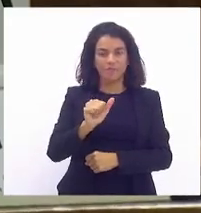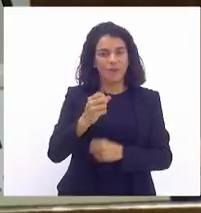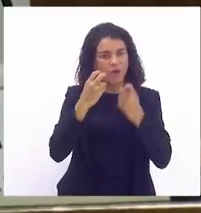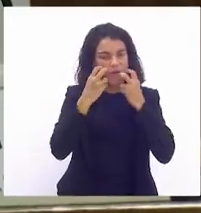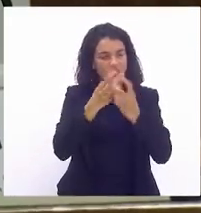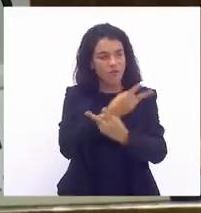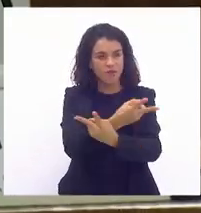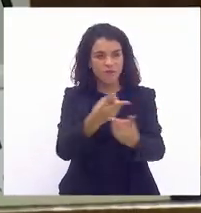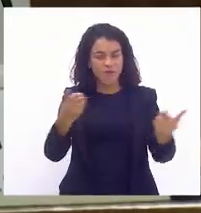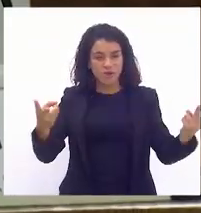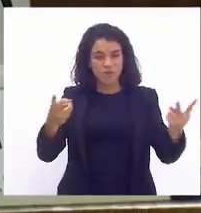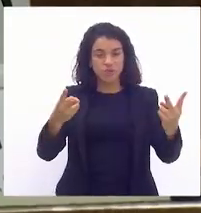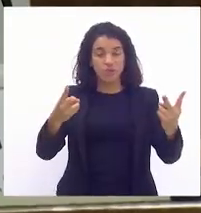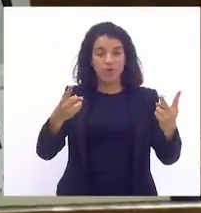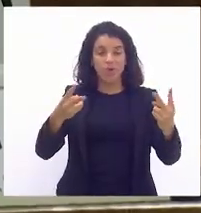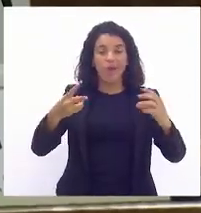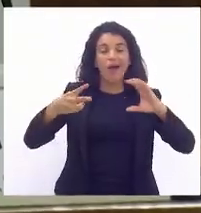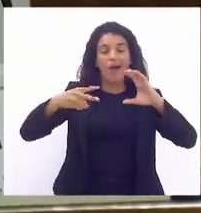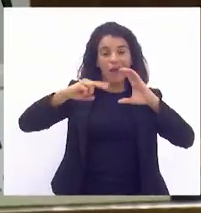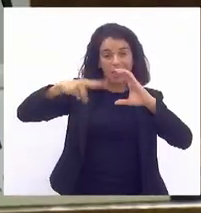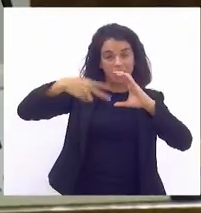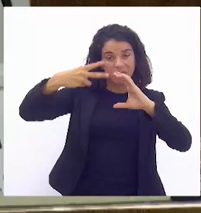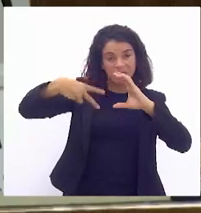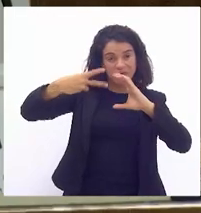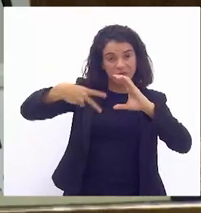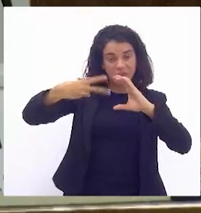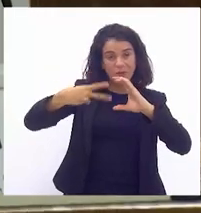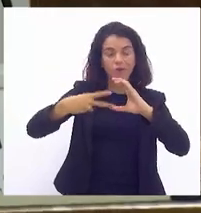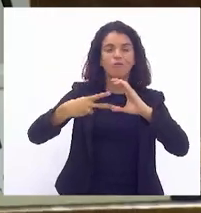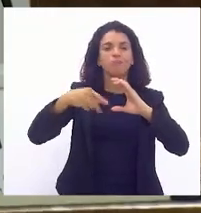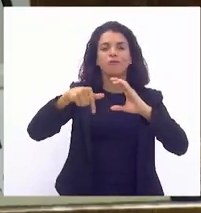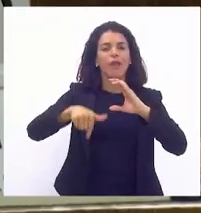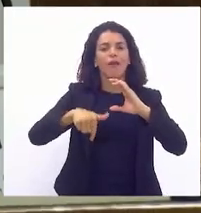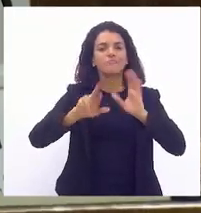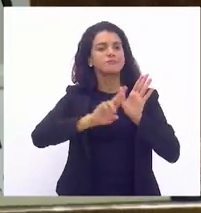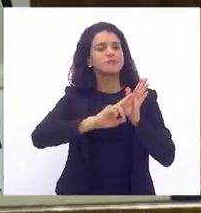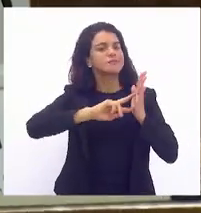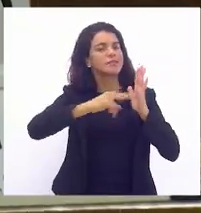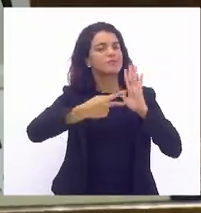a Câmara de Vereadores, a Casa do Povo,